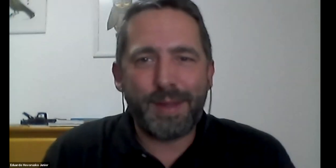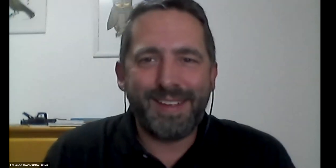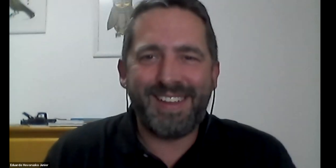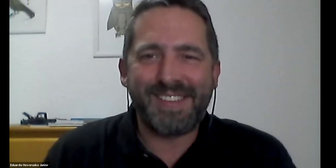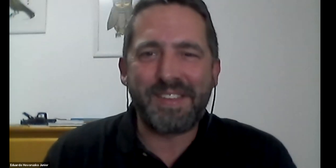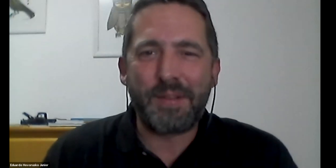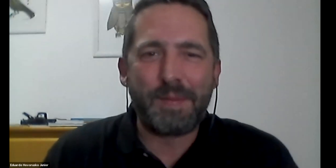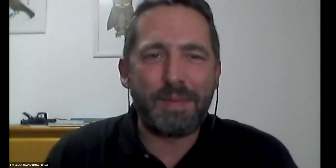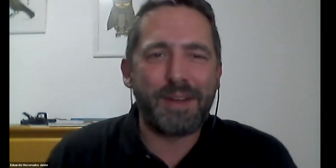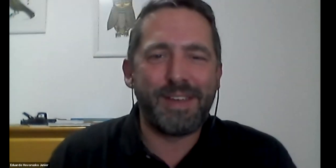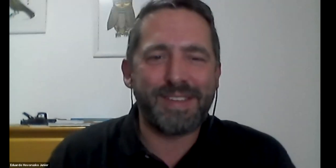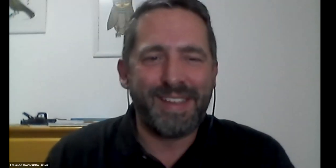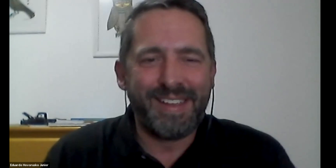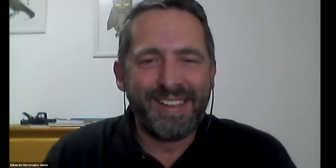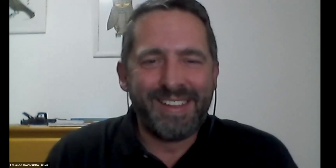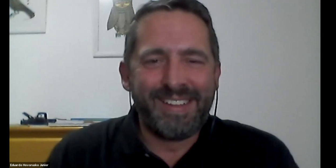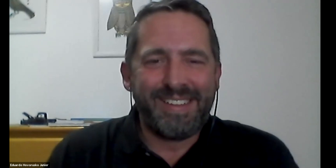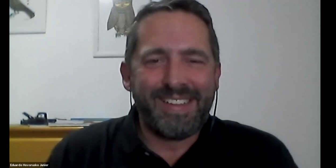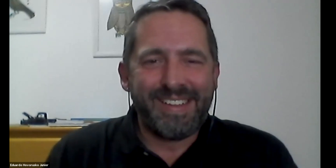Ovorusco, tá? Você acertou da primeira vez.